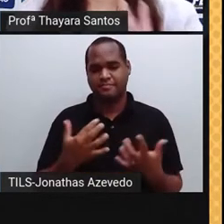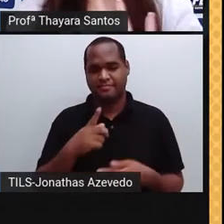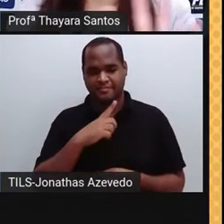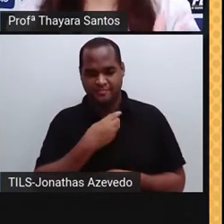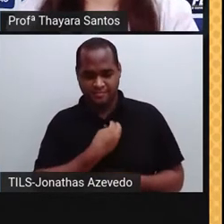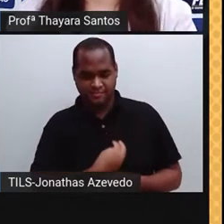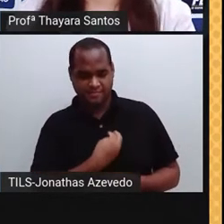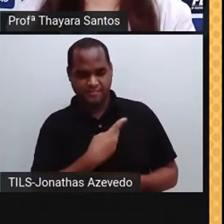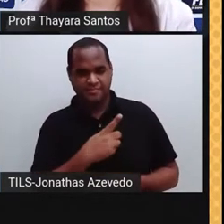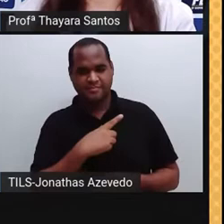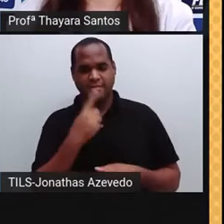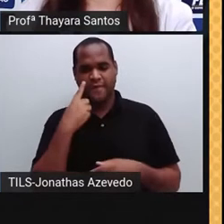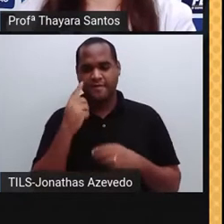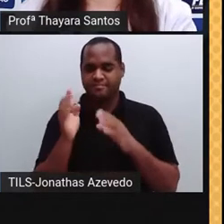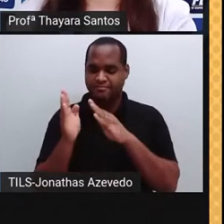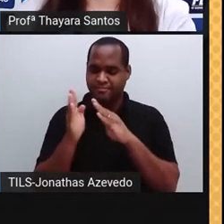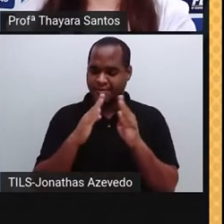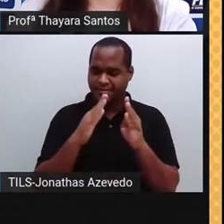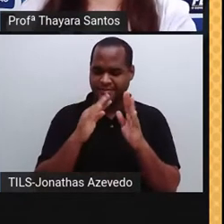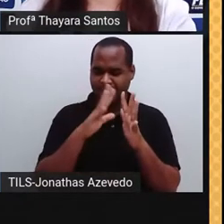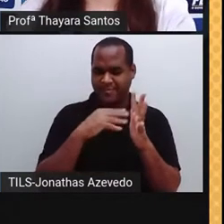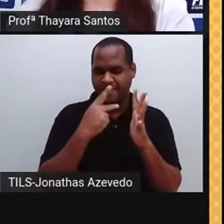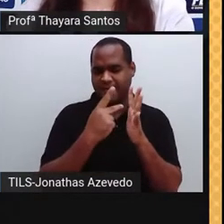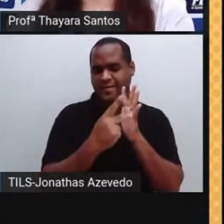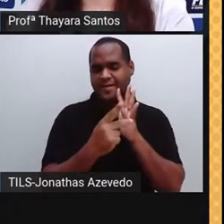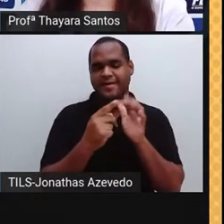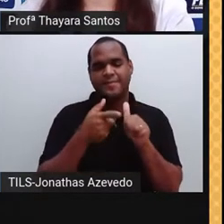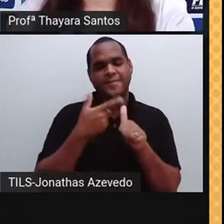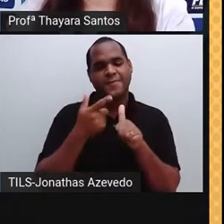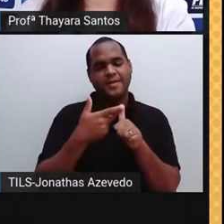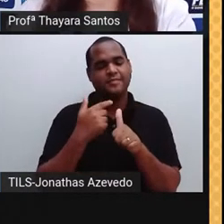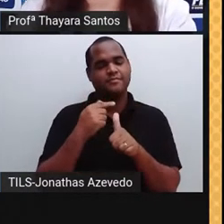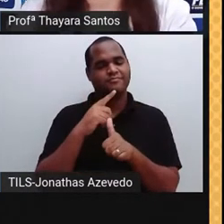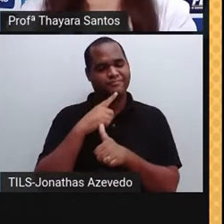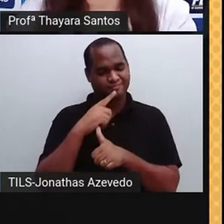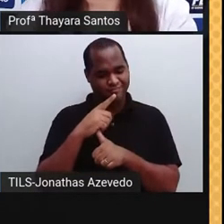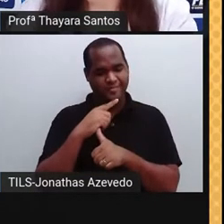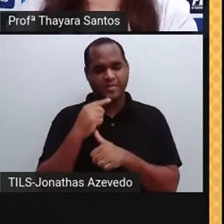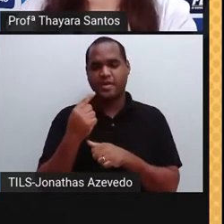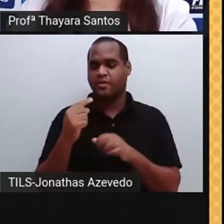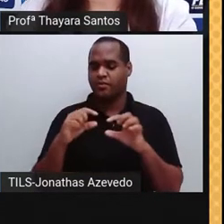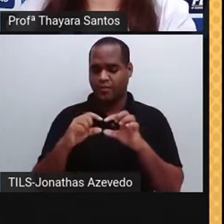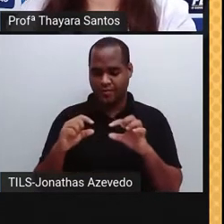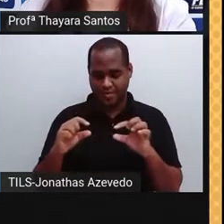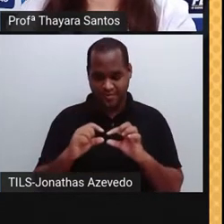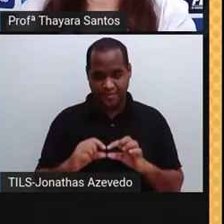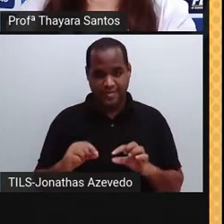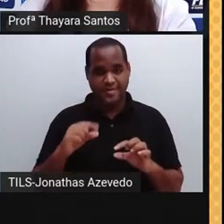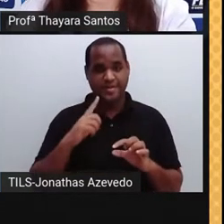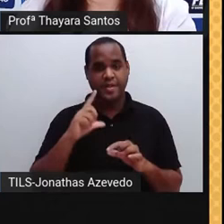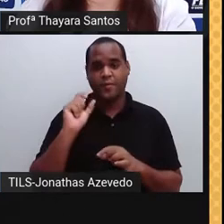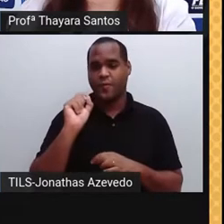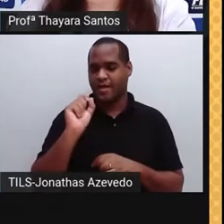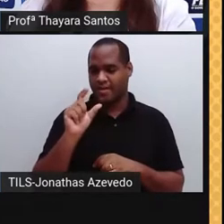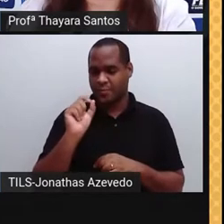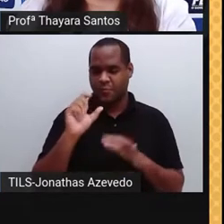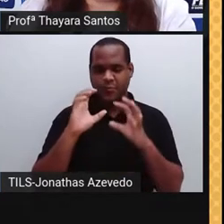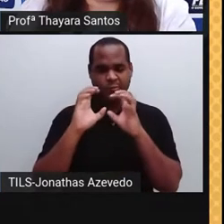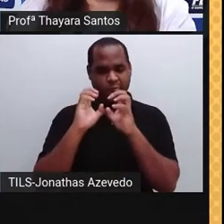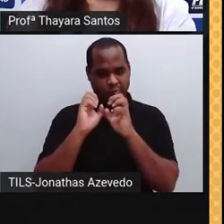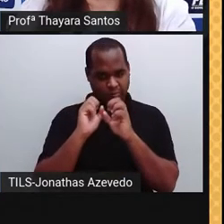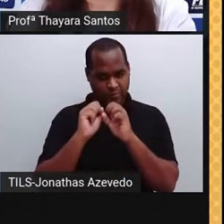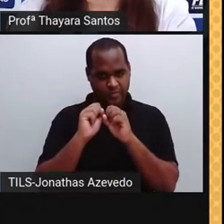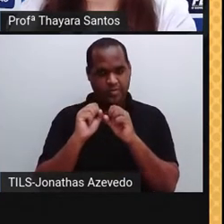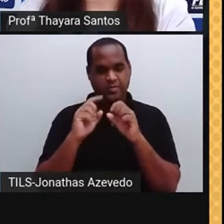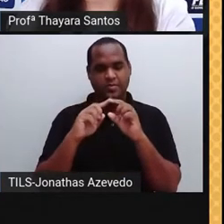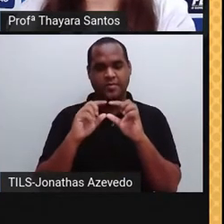aí passou essa primeira parte da tabela e a gente tem duas fileiras aqui embaixo. Uma está em azul escuro, que são os